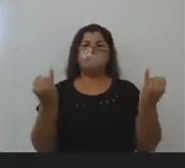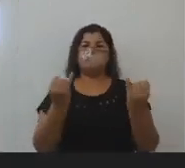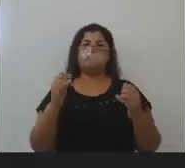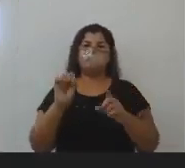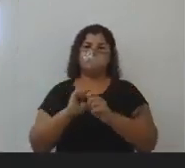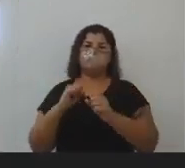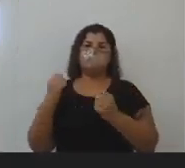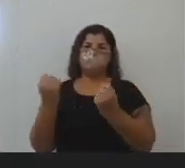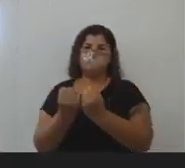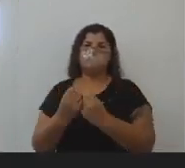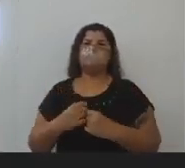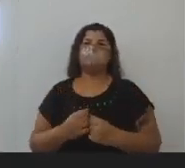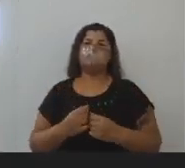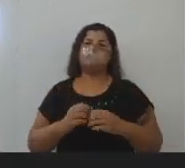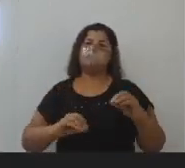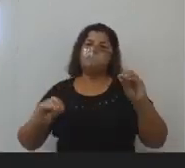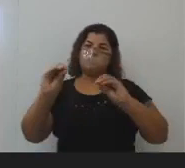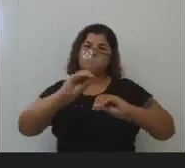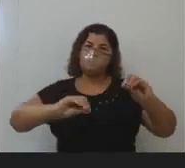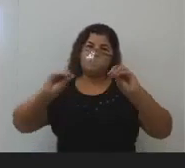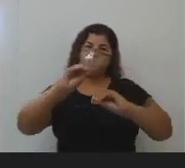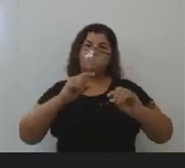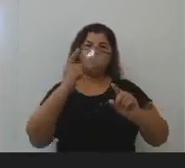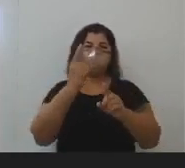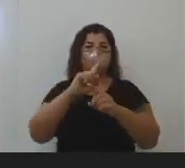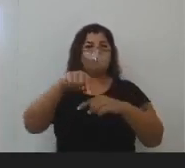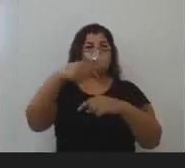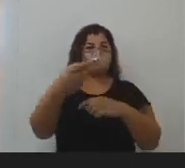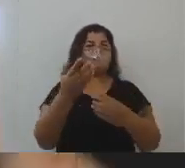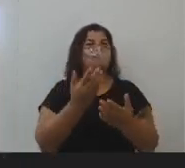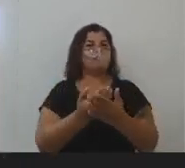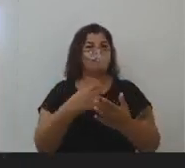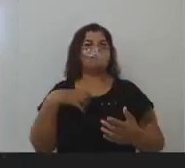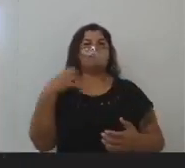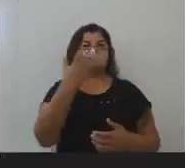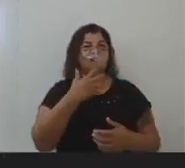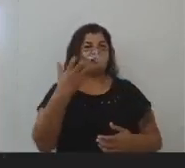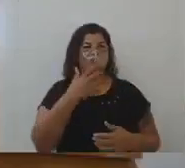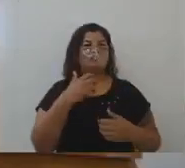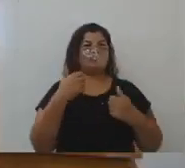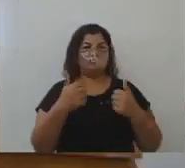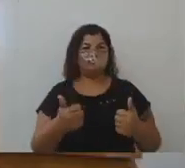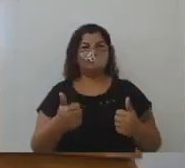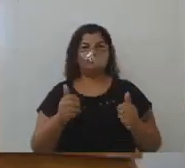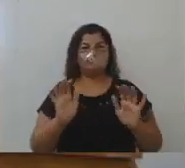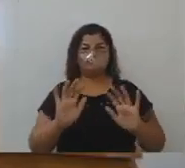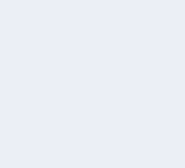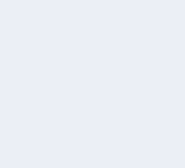sociologia. Gente, beijo, eu encontro vocês na próxima aula que tem música pra gente. Vamos lá.